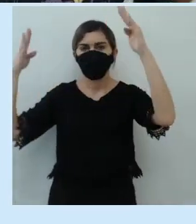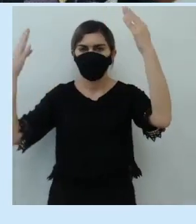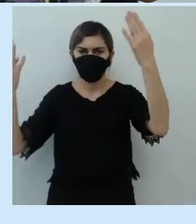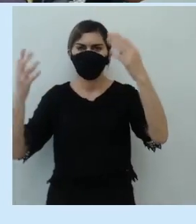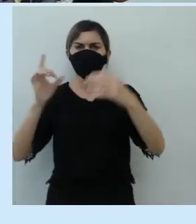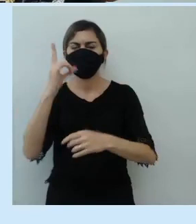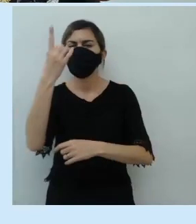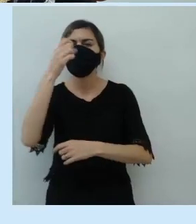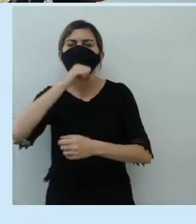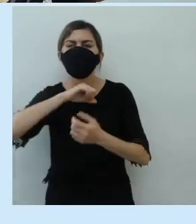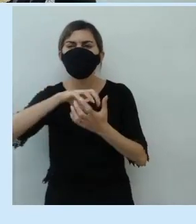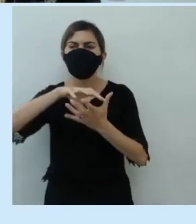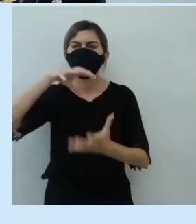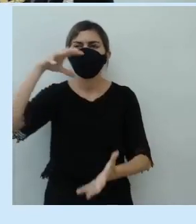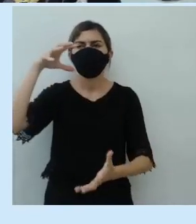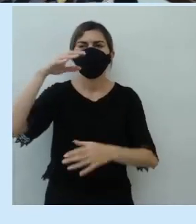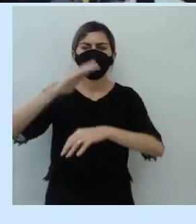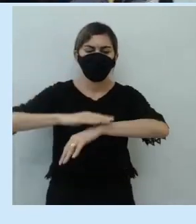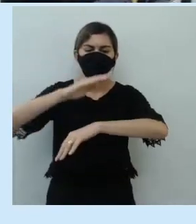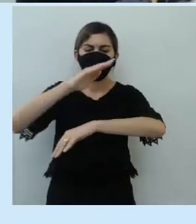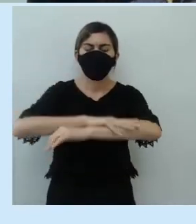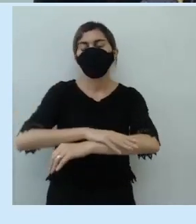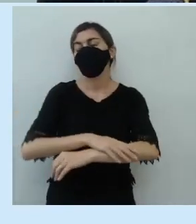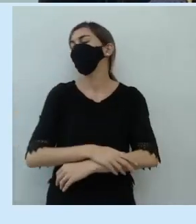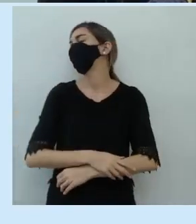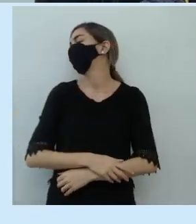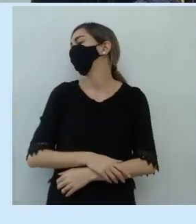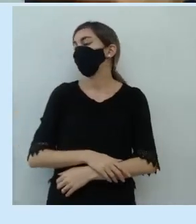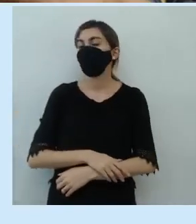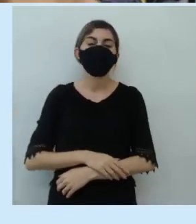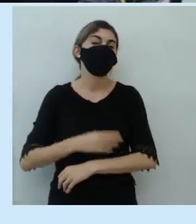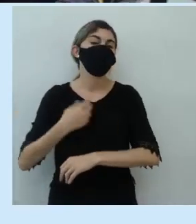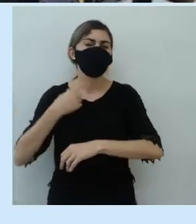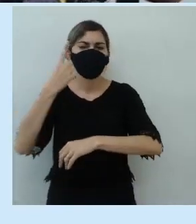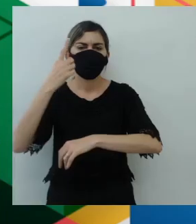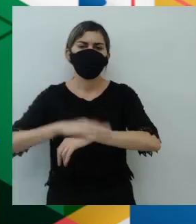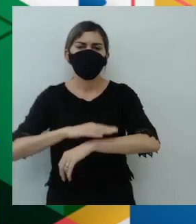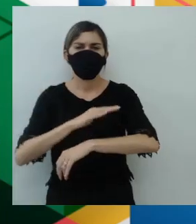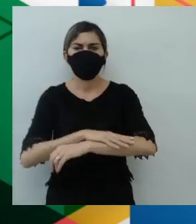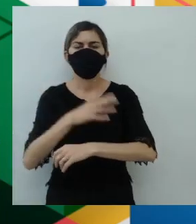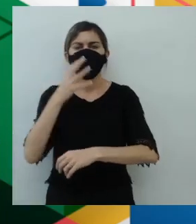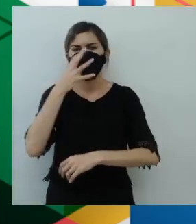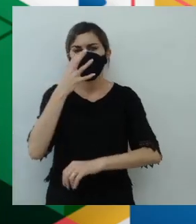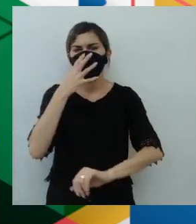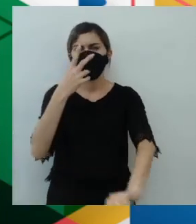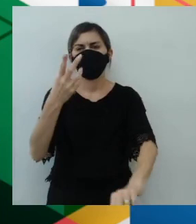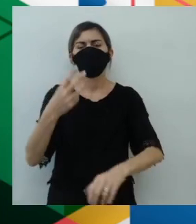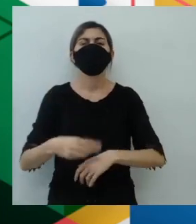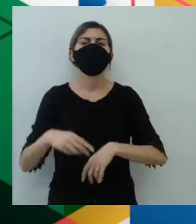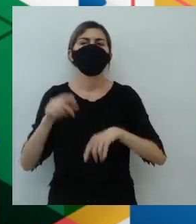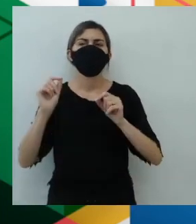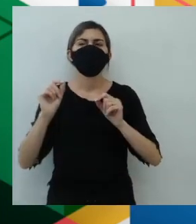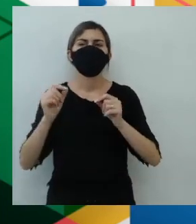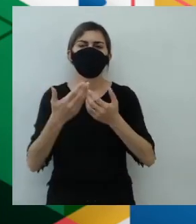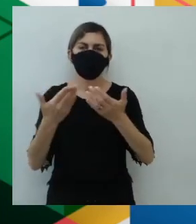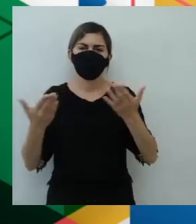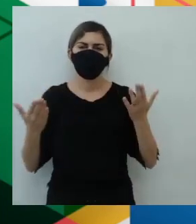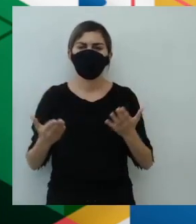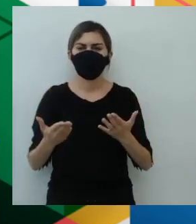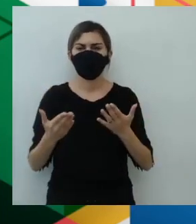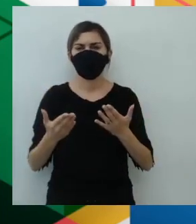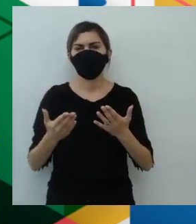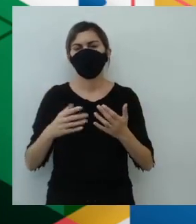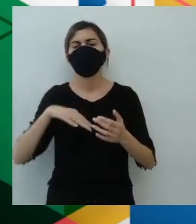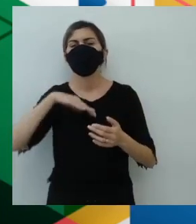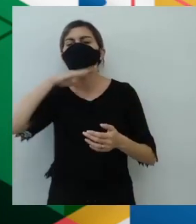rã sabidona torcia o nariz àquilo. O marreco observou-lhe o trejeito e disse, grande